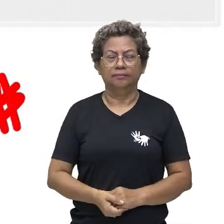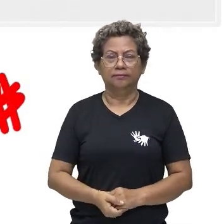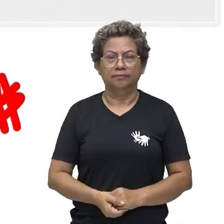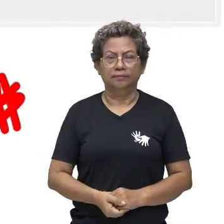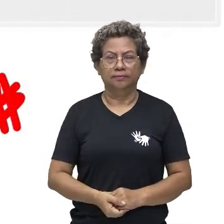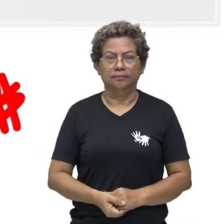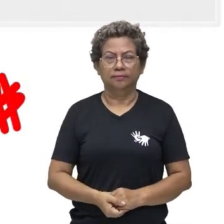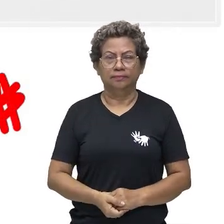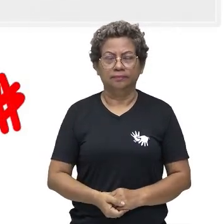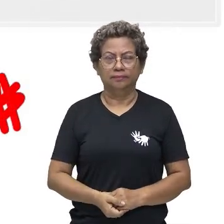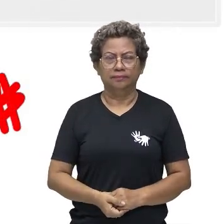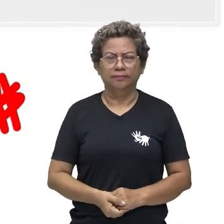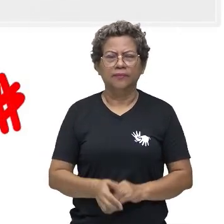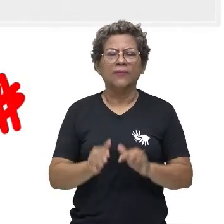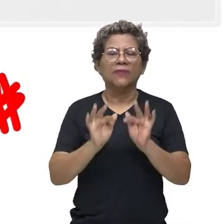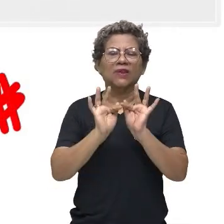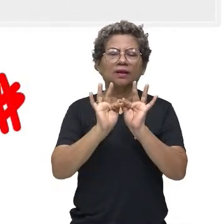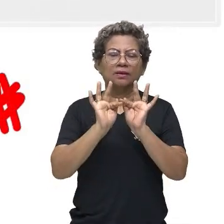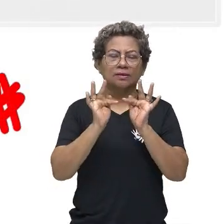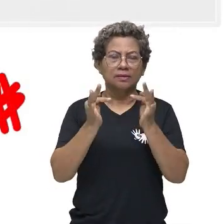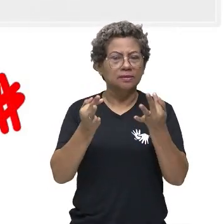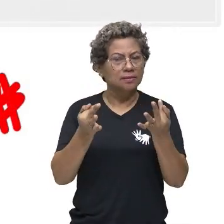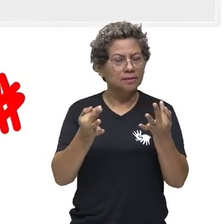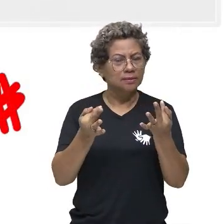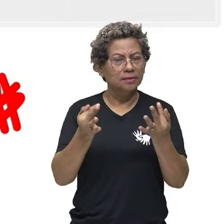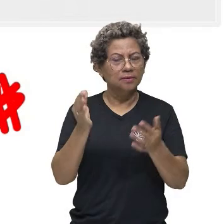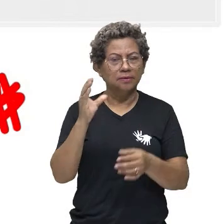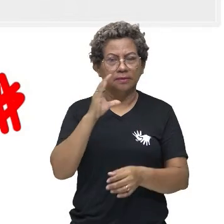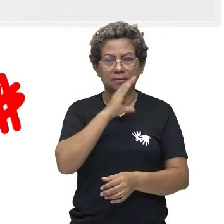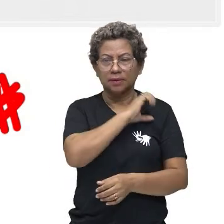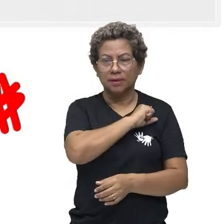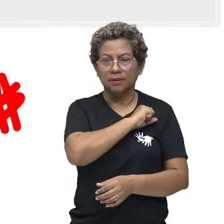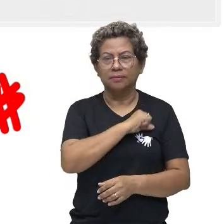48. Bem simples, bem rápido, né?